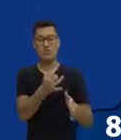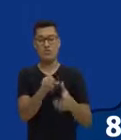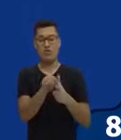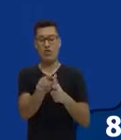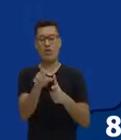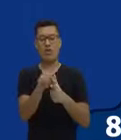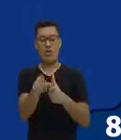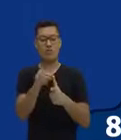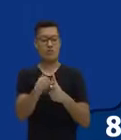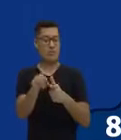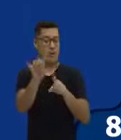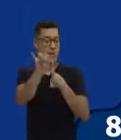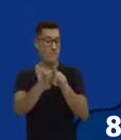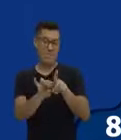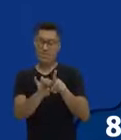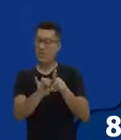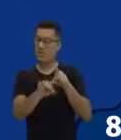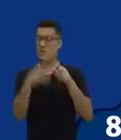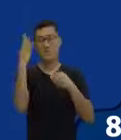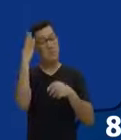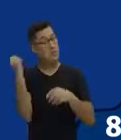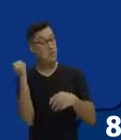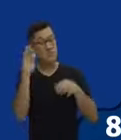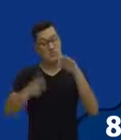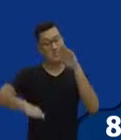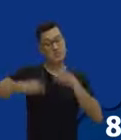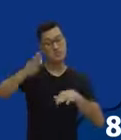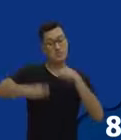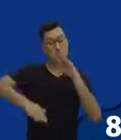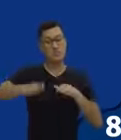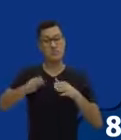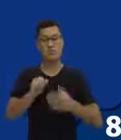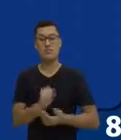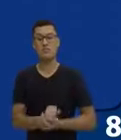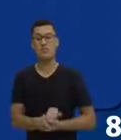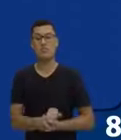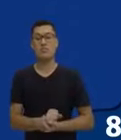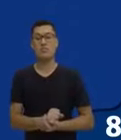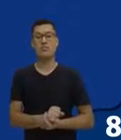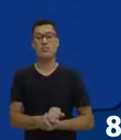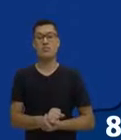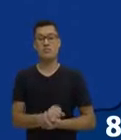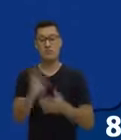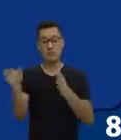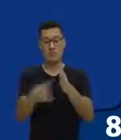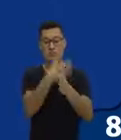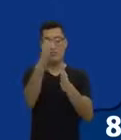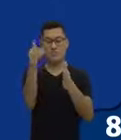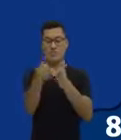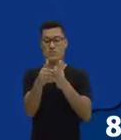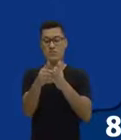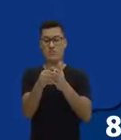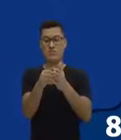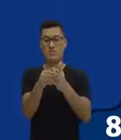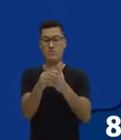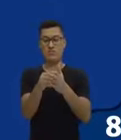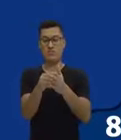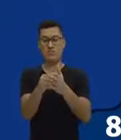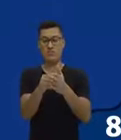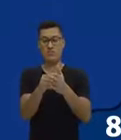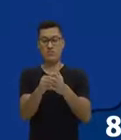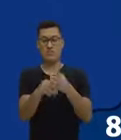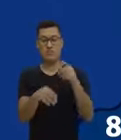vender naquele mês, que eu não sei quanto ela é variável, não é isso? E o nosso F de x ele vai representar quem?